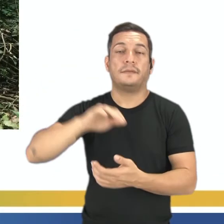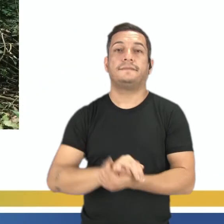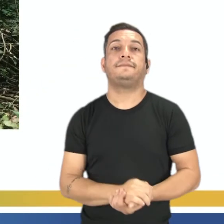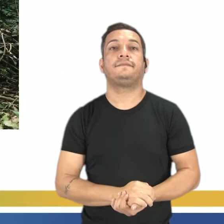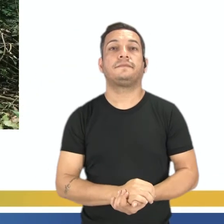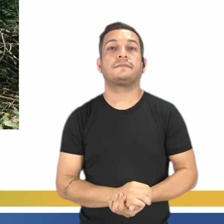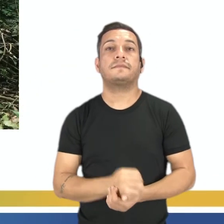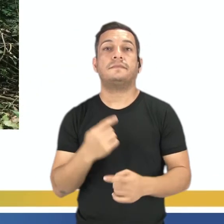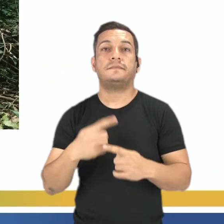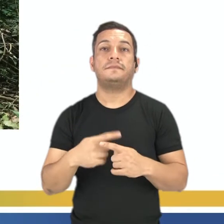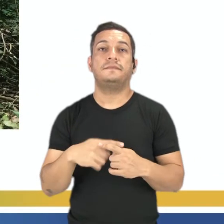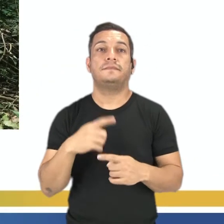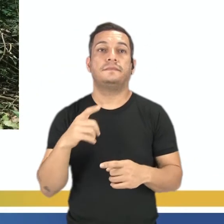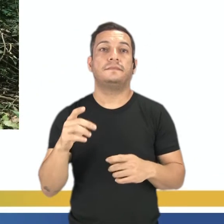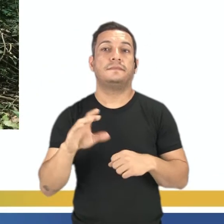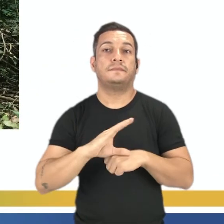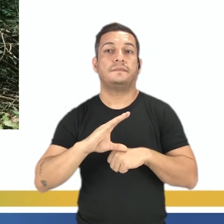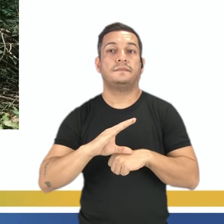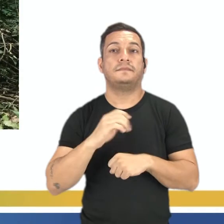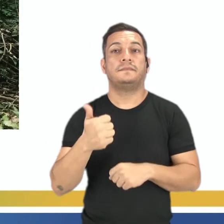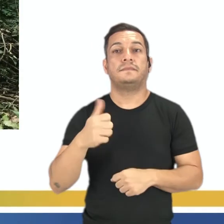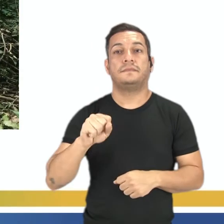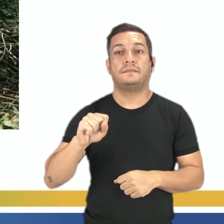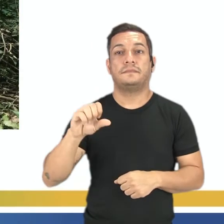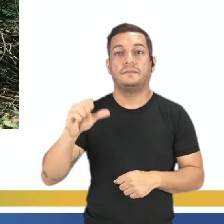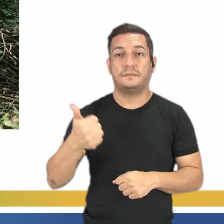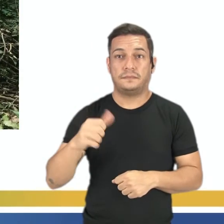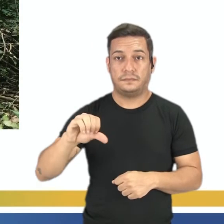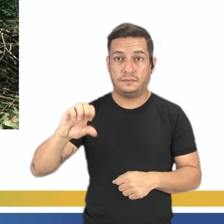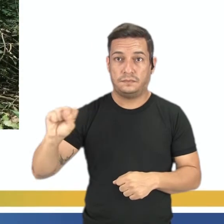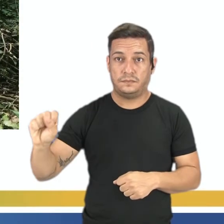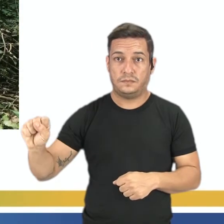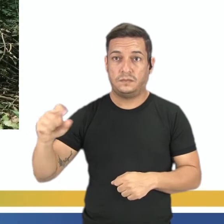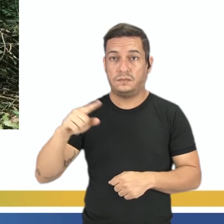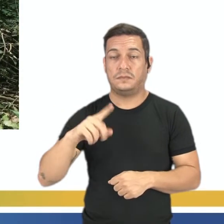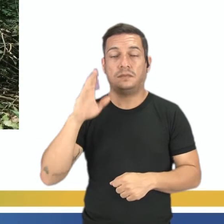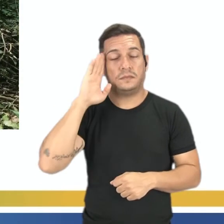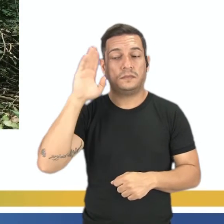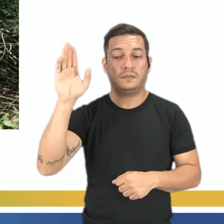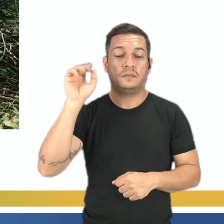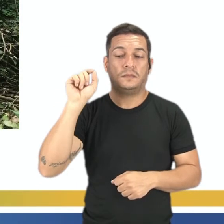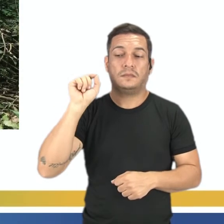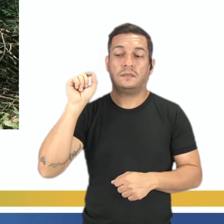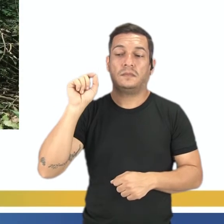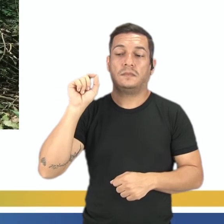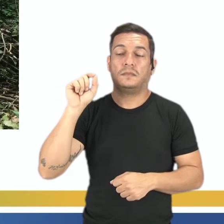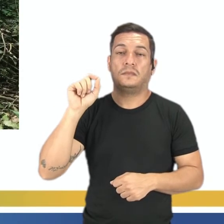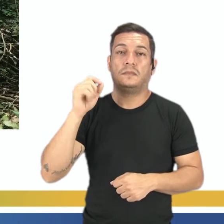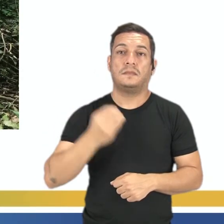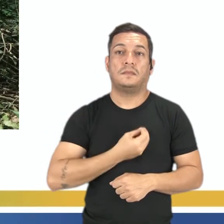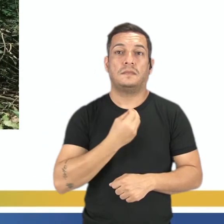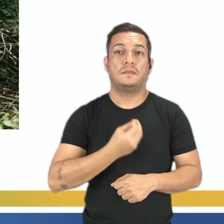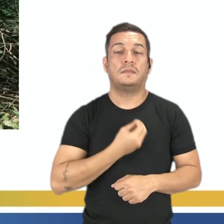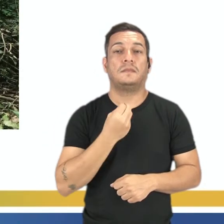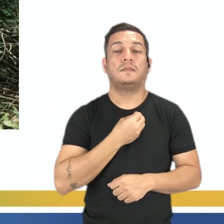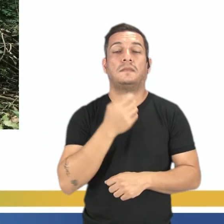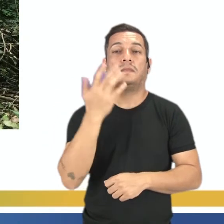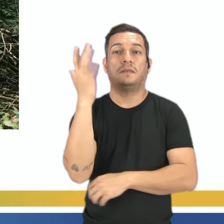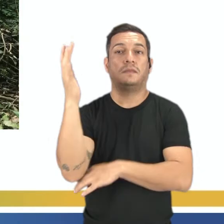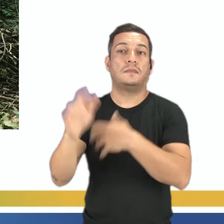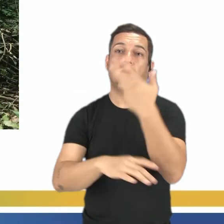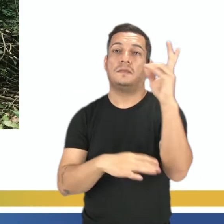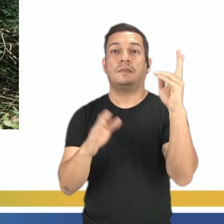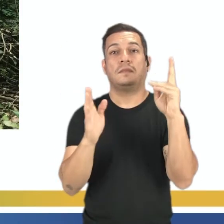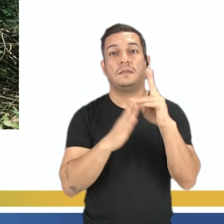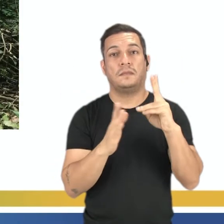né, porque segundo a Constituição de 1988, né, eles são o principal, né, habitante da floresta, são os